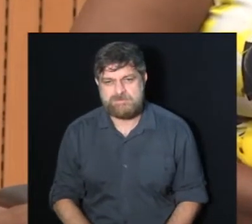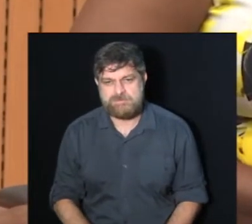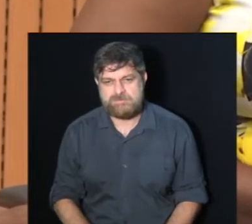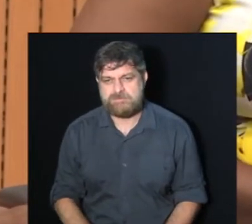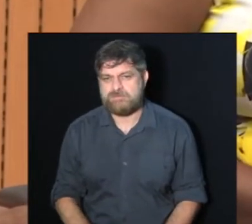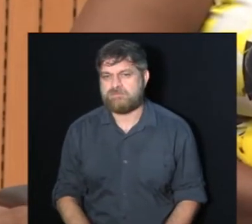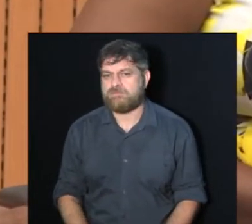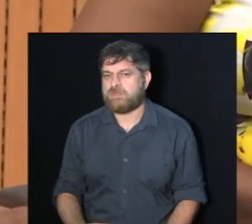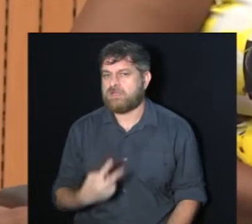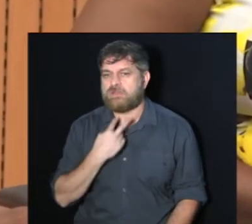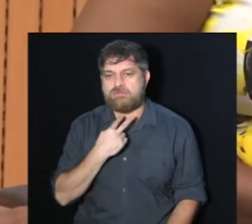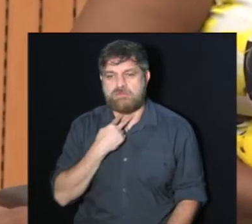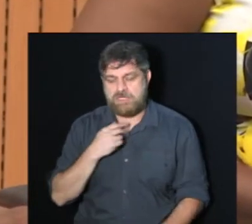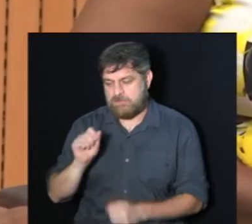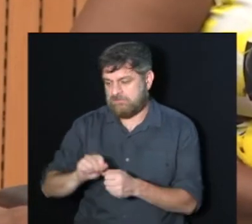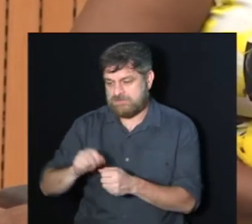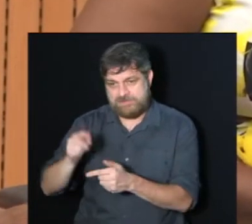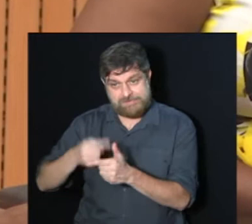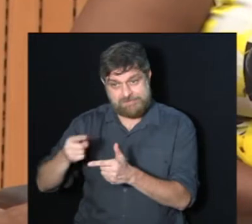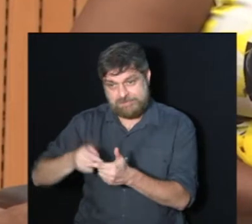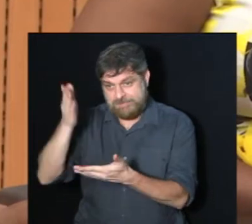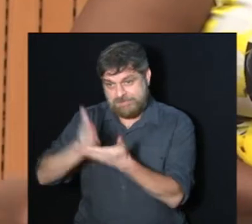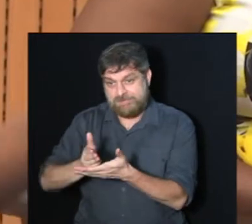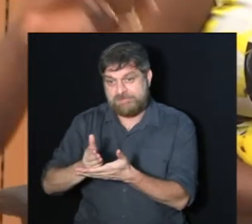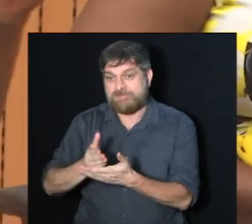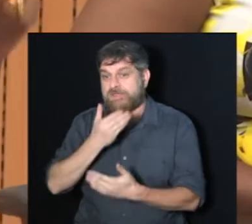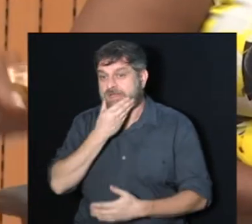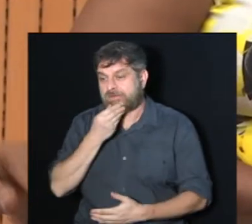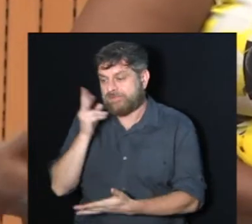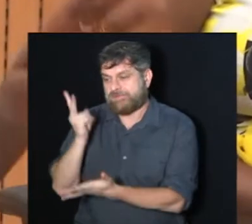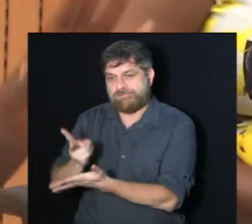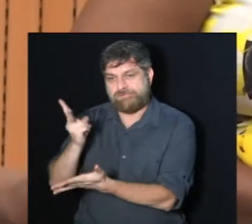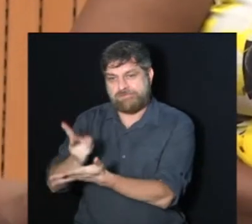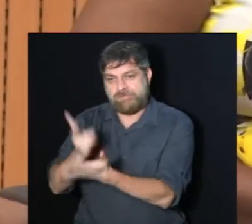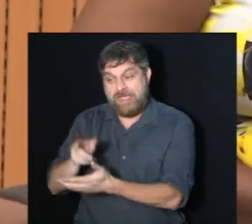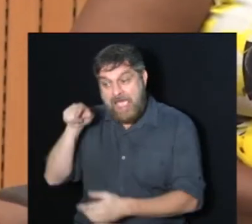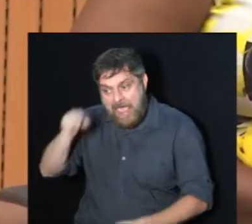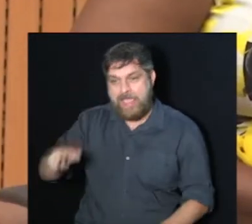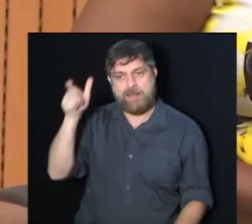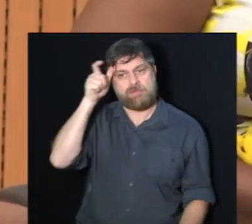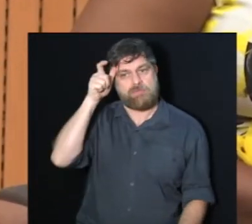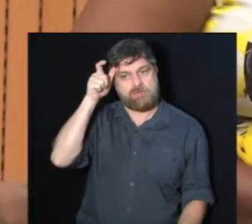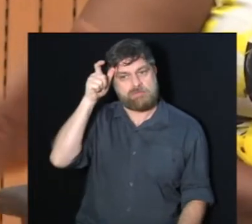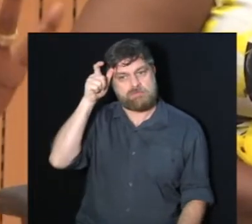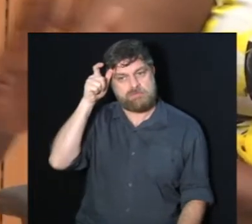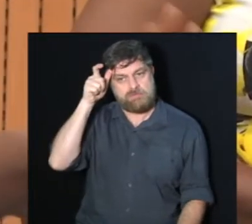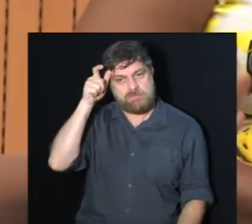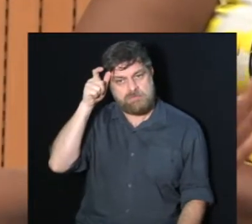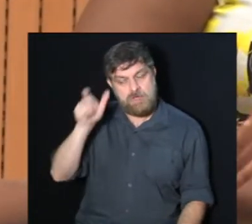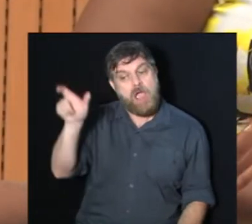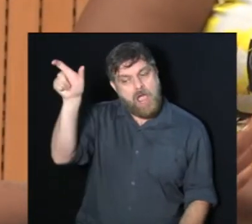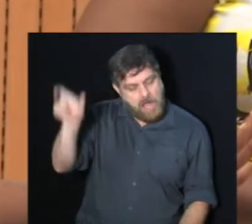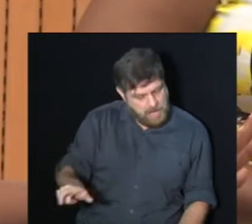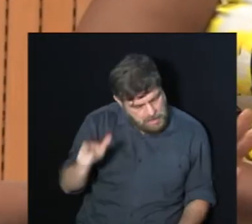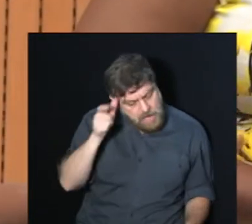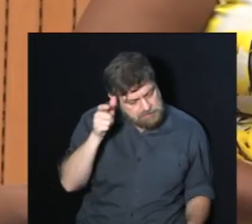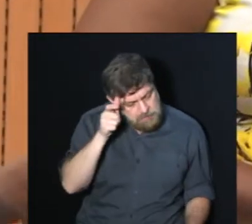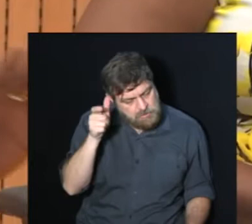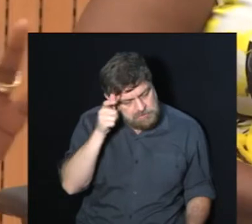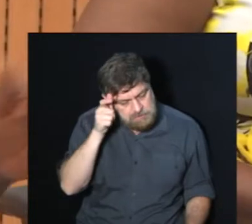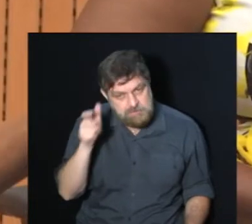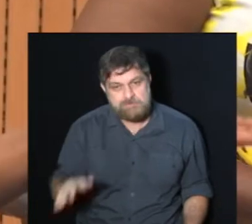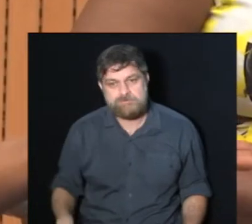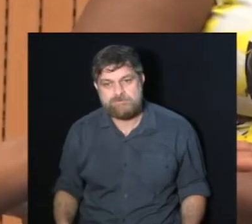Não vai ter oferenda certa para tirar esse homem. Sabe por quê? Porque ele é o próprio demônio. Então,